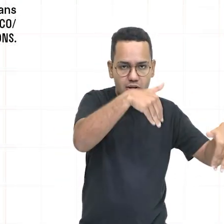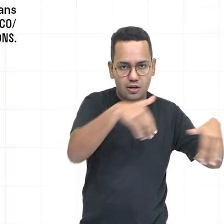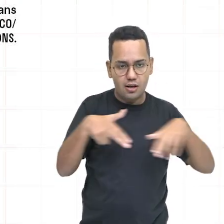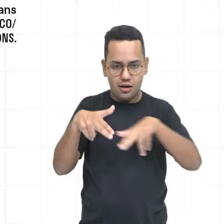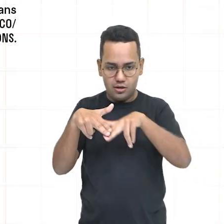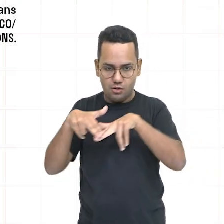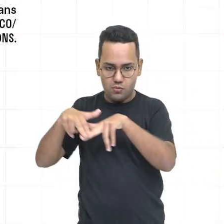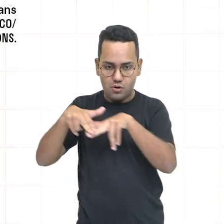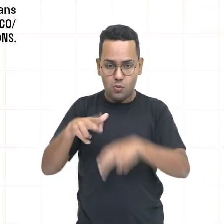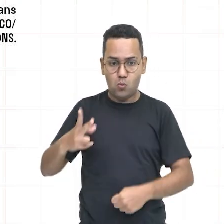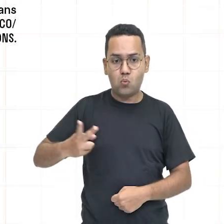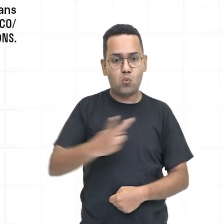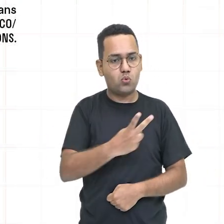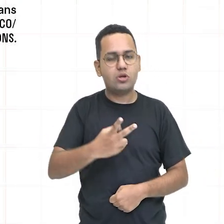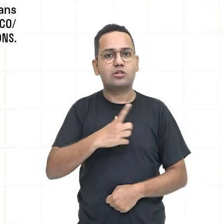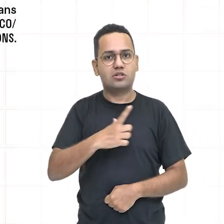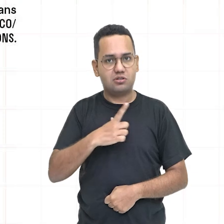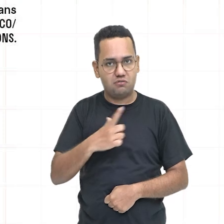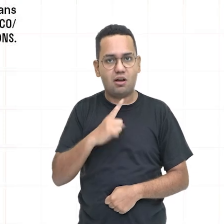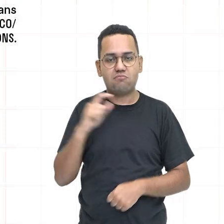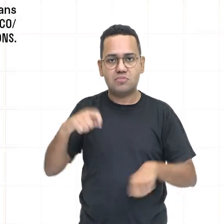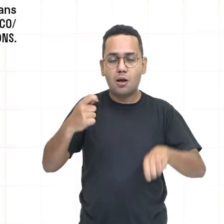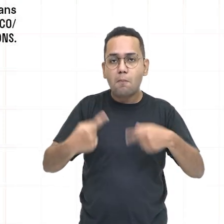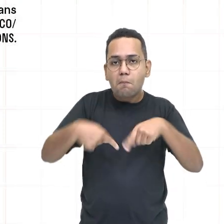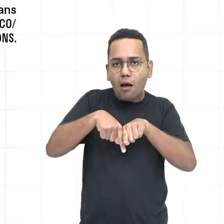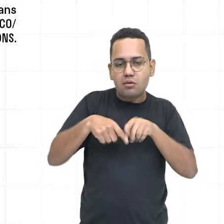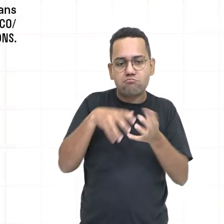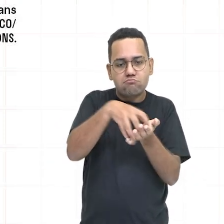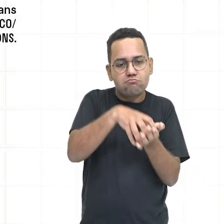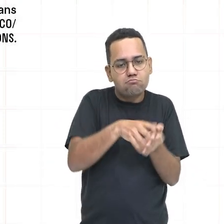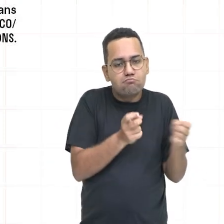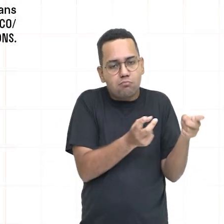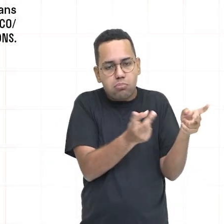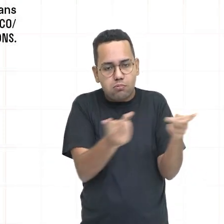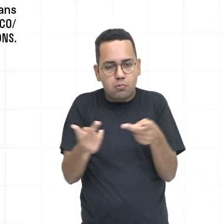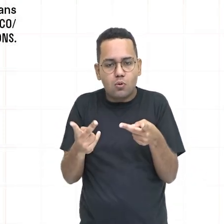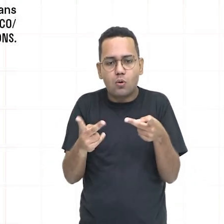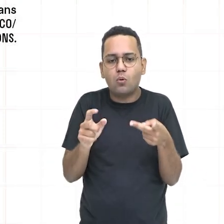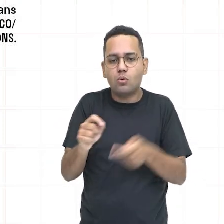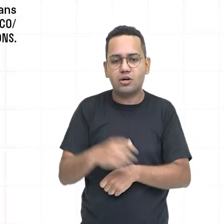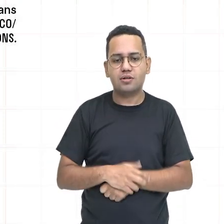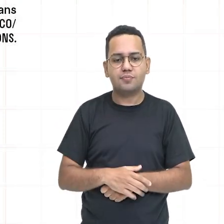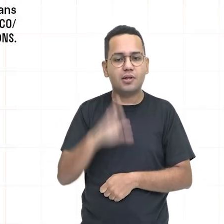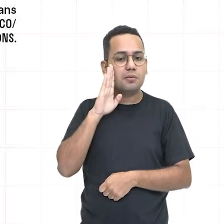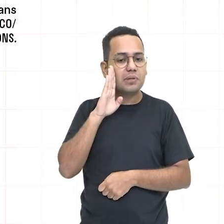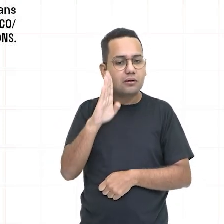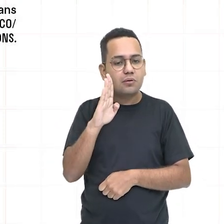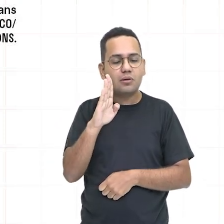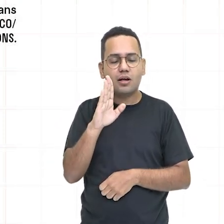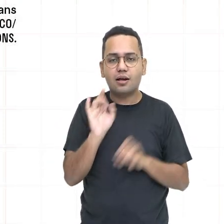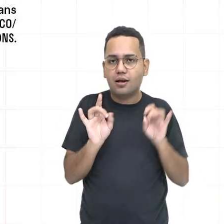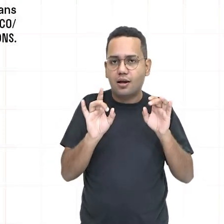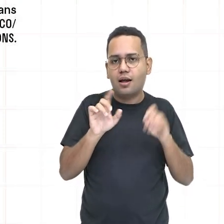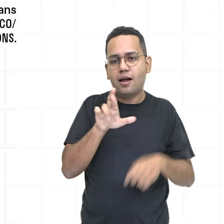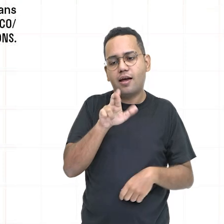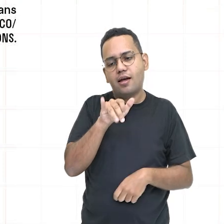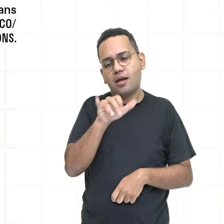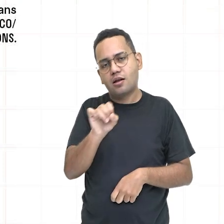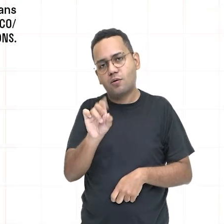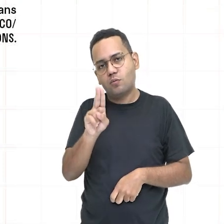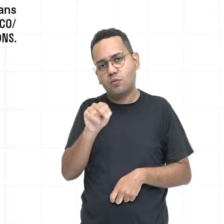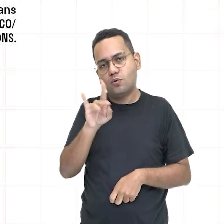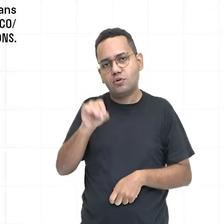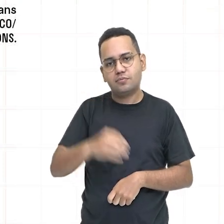comércio bastante intenso com a Europa, em especial com o Reino Unido. E isso